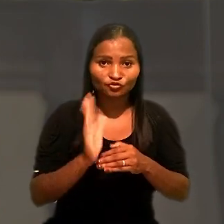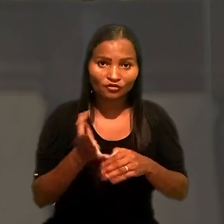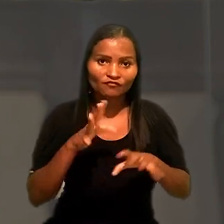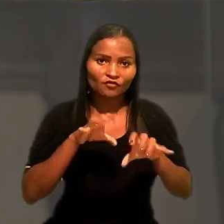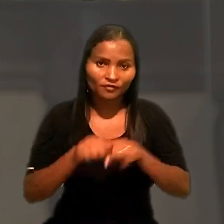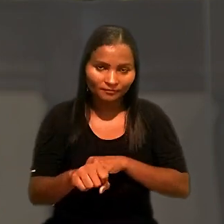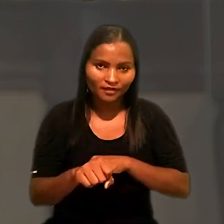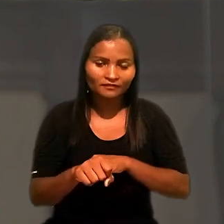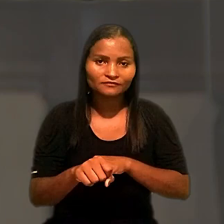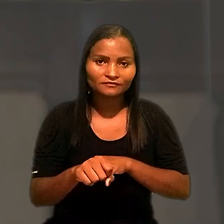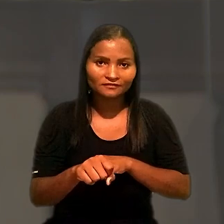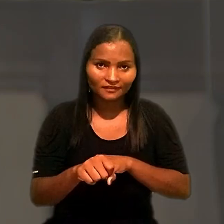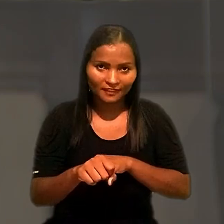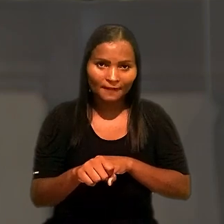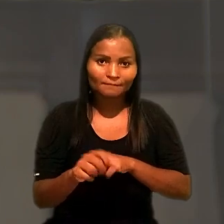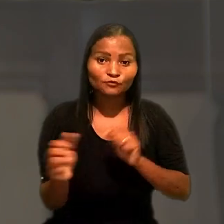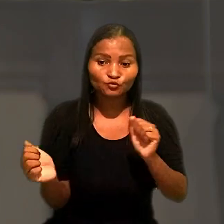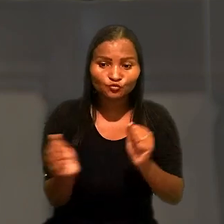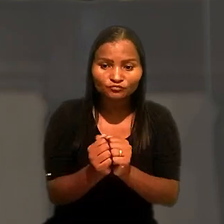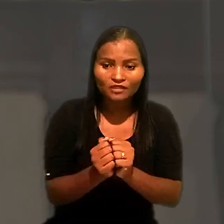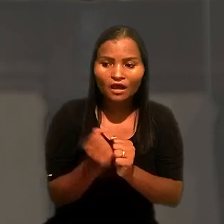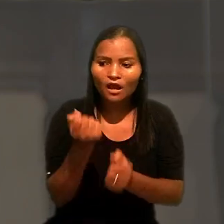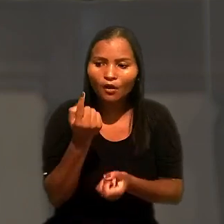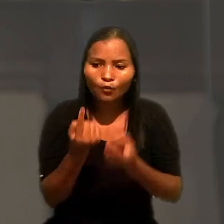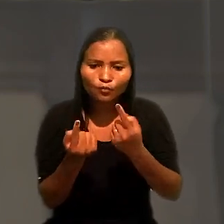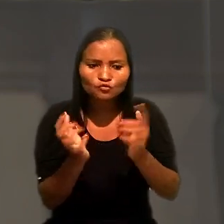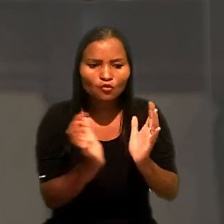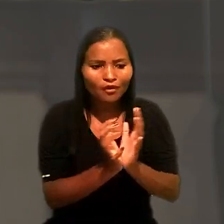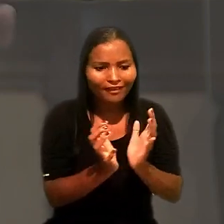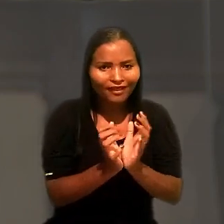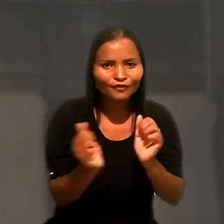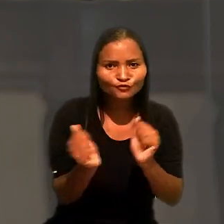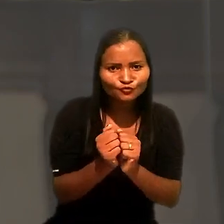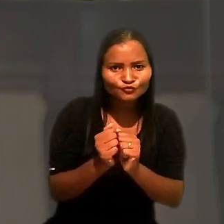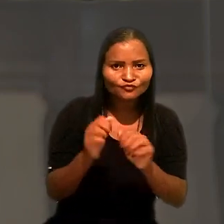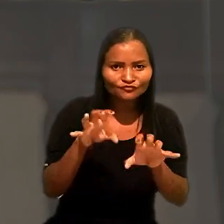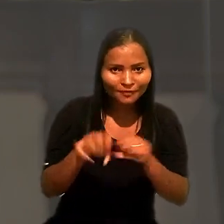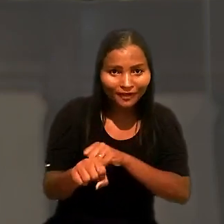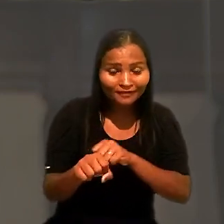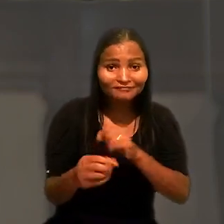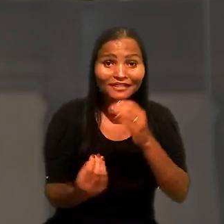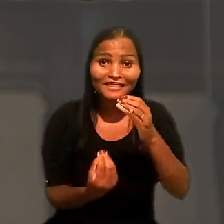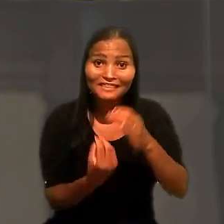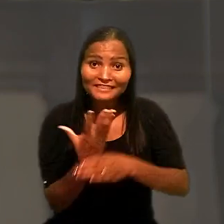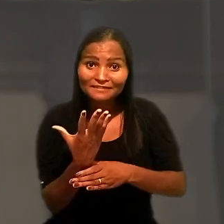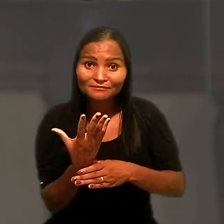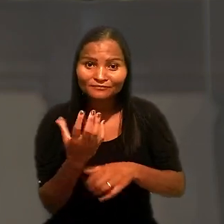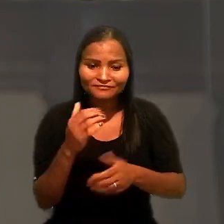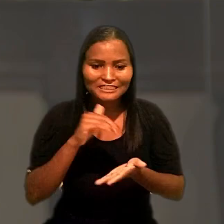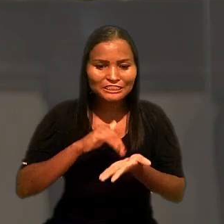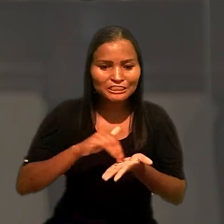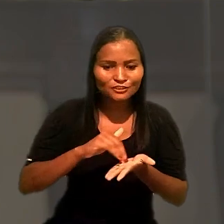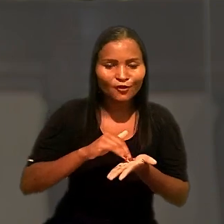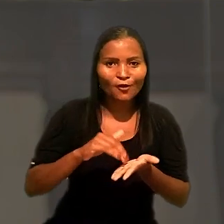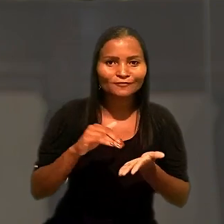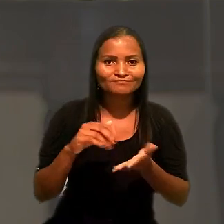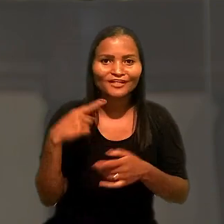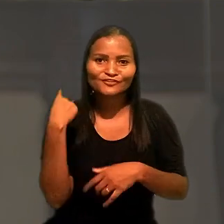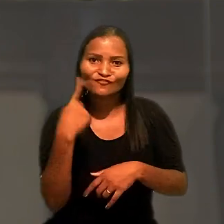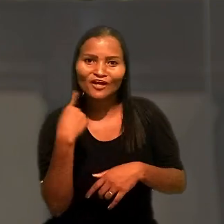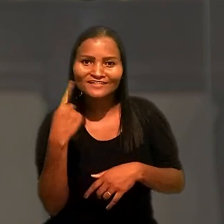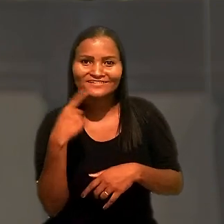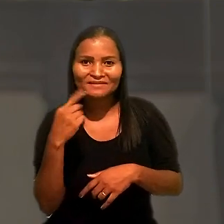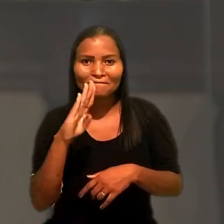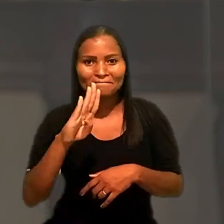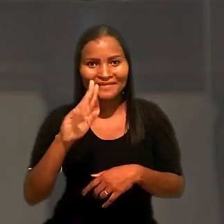imediatamente formado, juntamos alguns colegas que se formaram na Faculdade de Direito e criamos um escritório de advocacia em